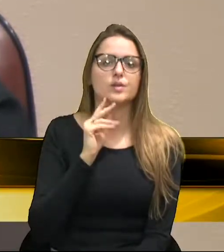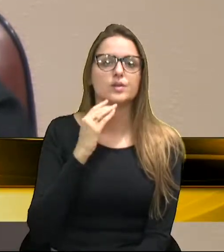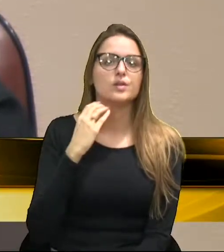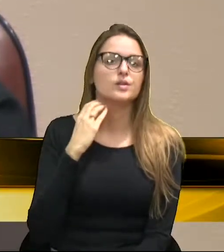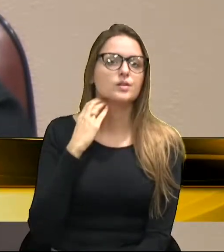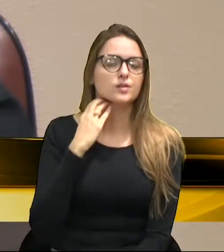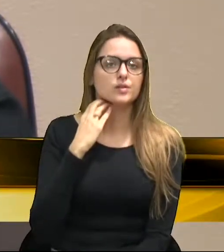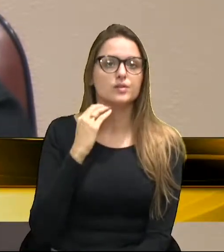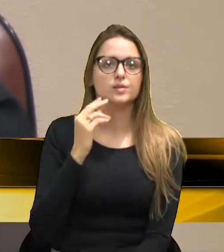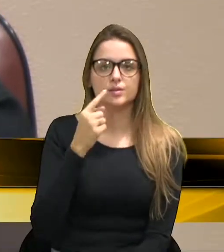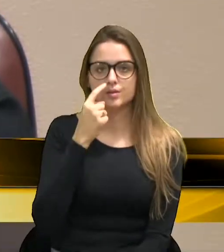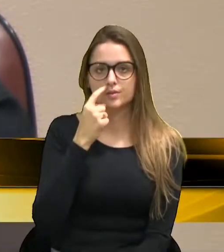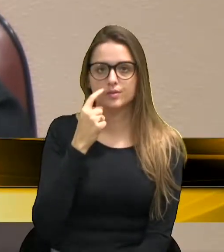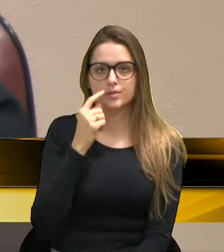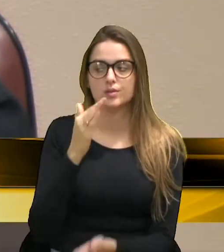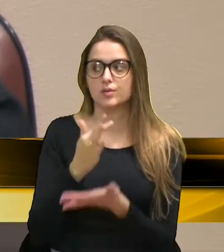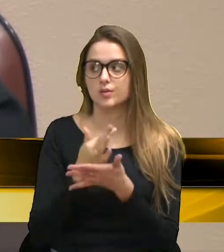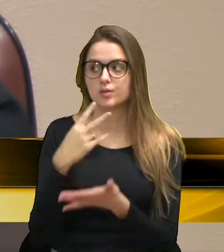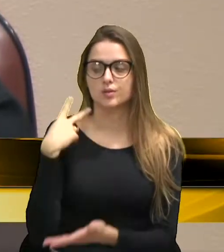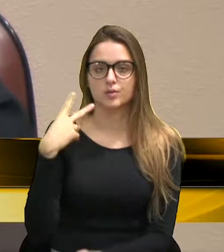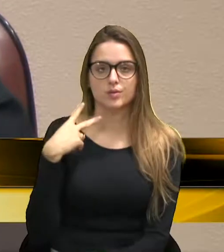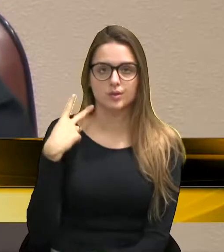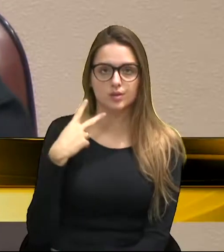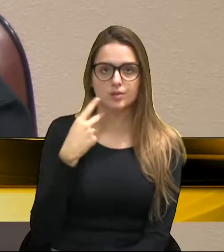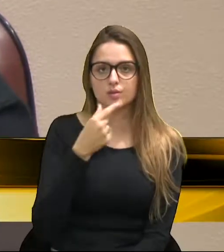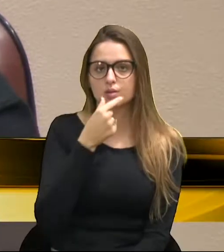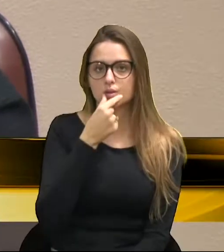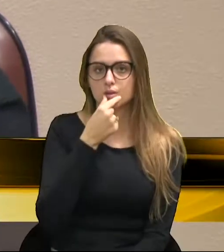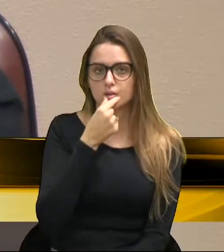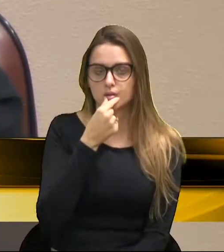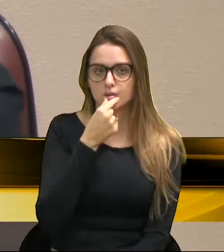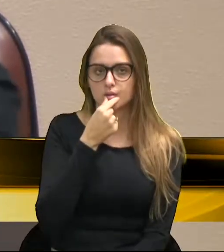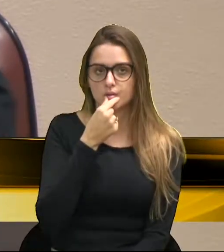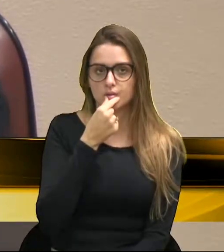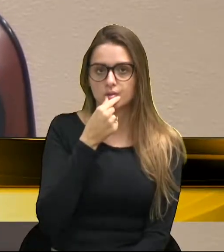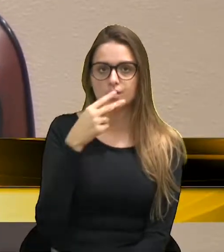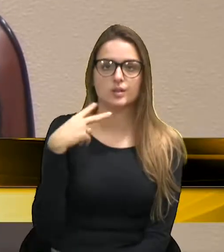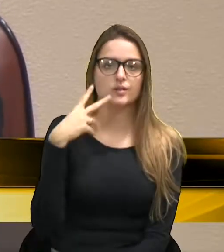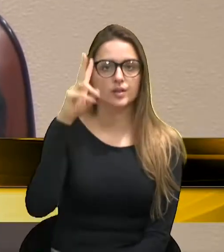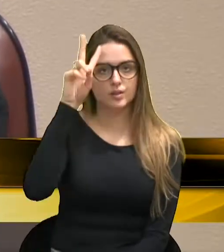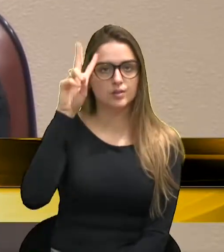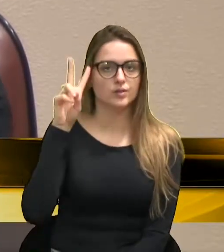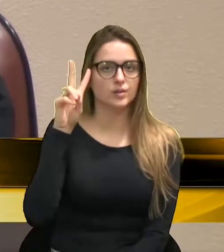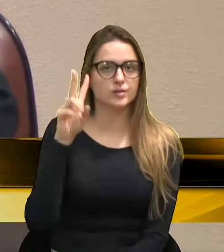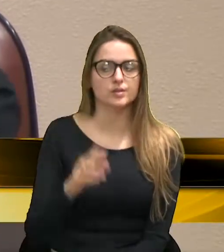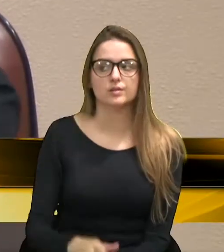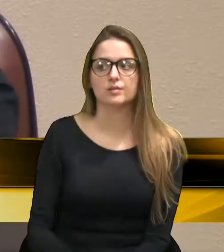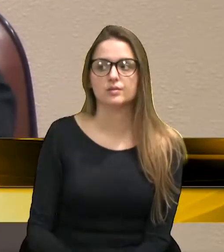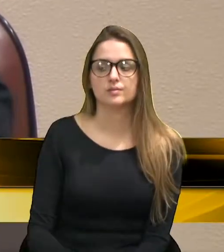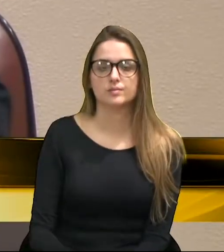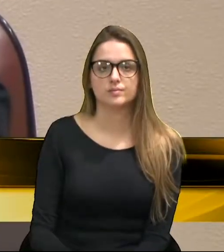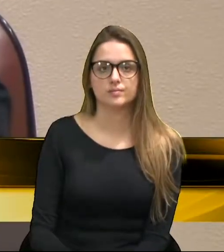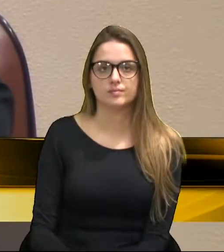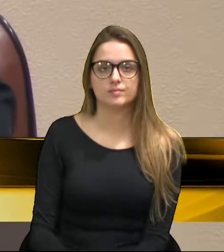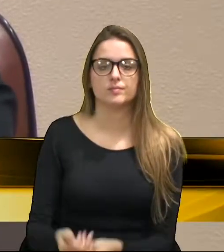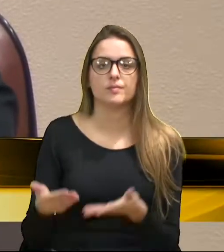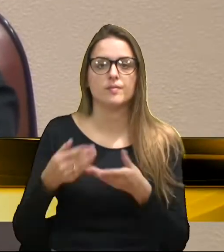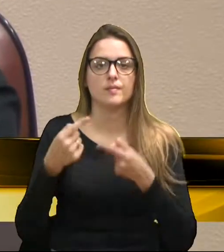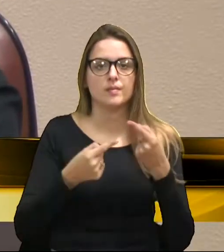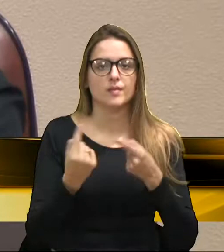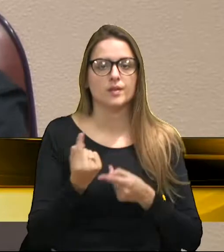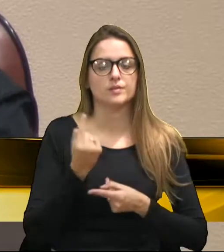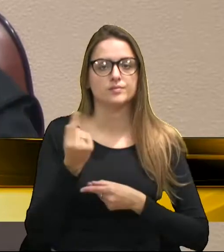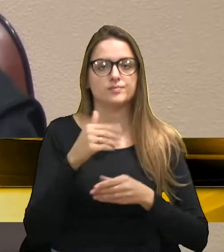Daneluz e Wagner Petrini. Ausentes, vereadores Rodrigo Beltrão e Velocino Ues. Em discussão